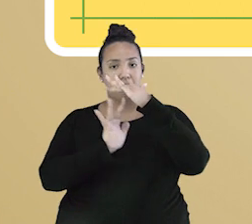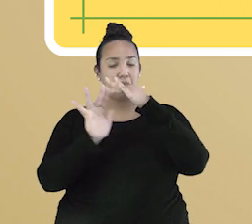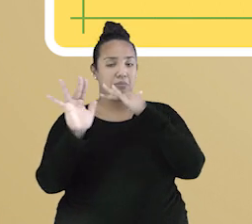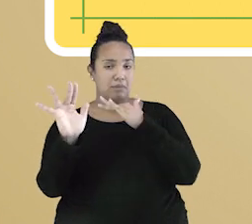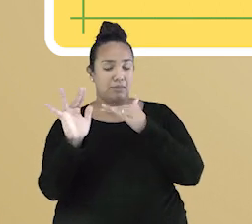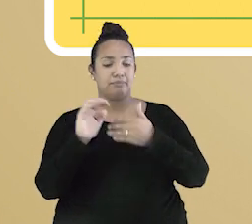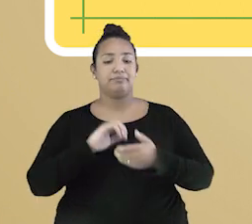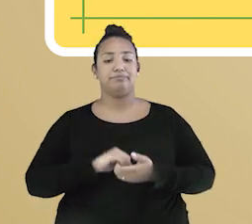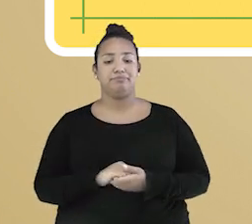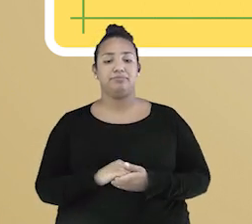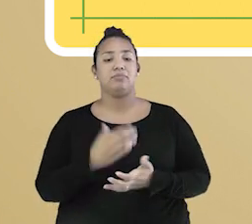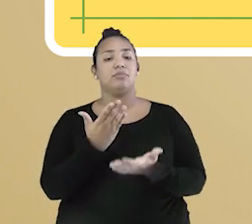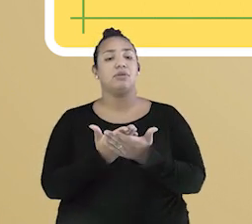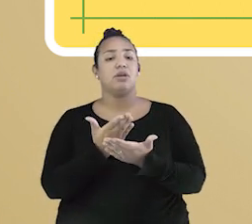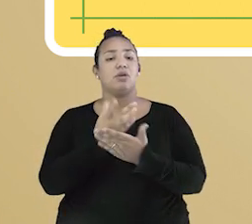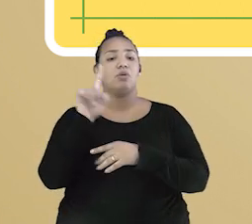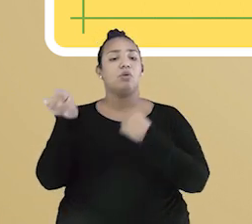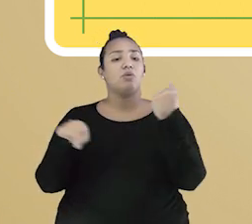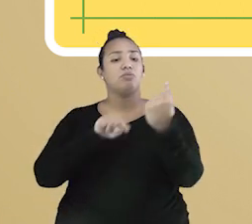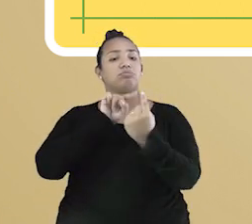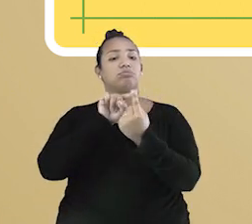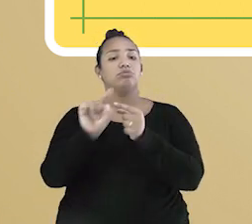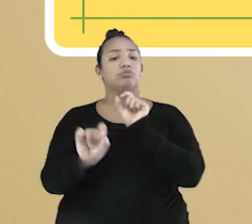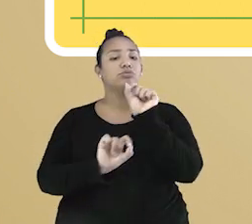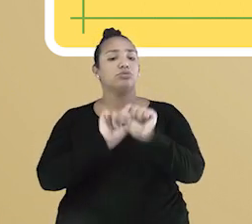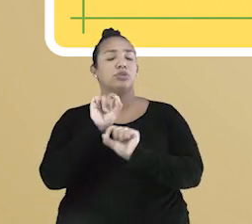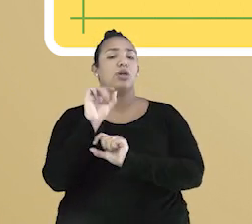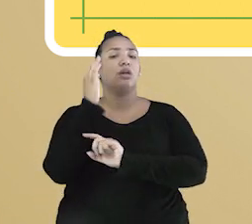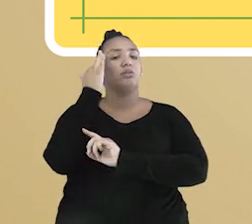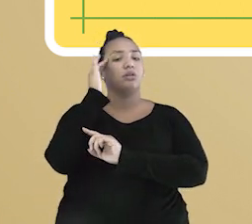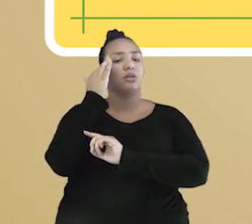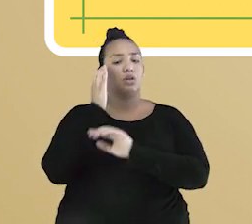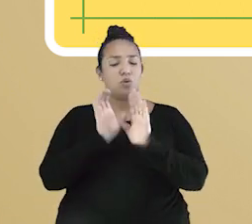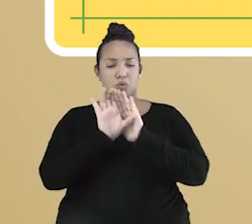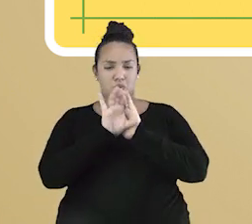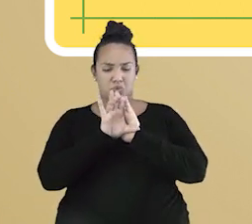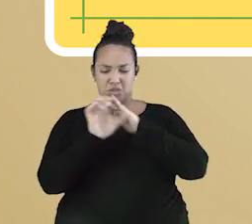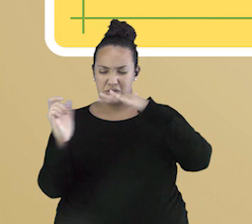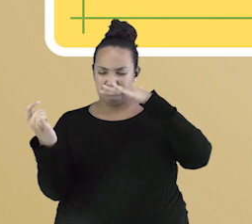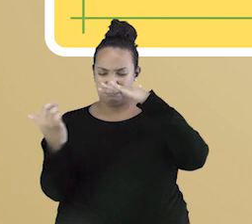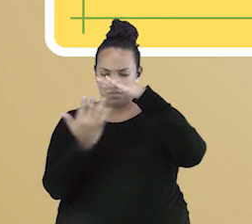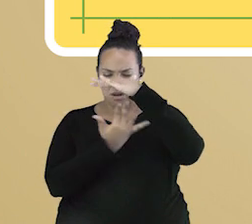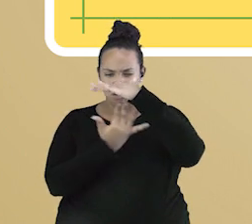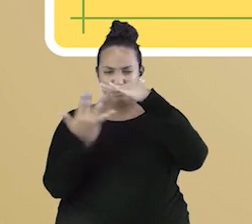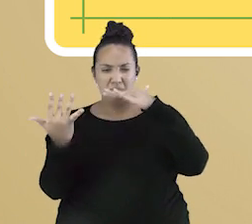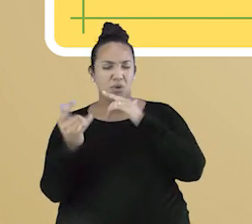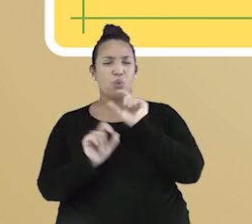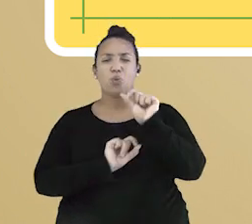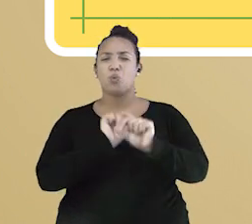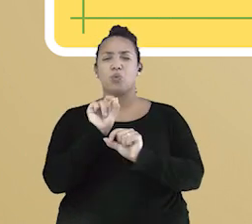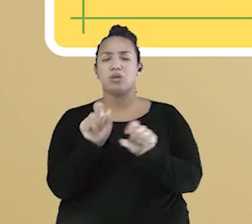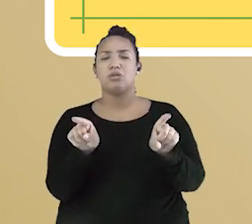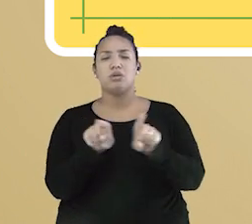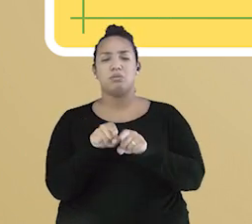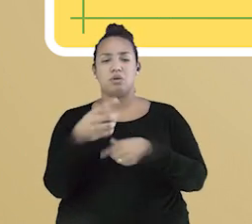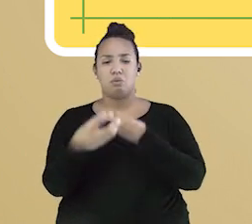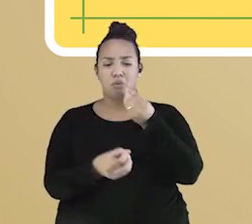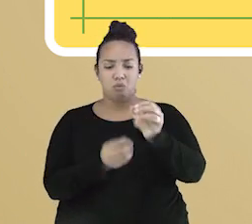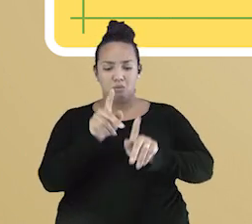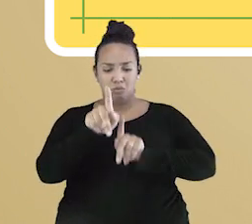infraestrutura. E o objetivo da nossa aula é entender o conceito de migração e compreender as principais